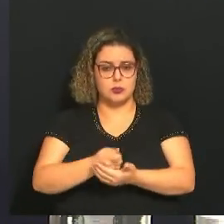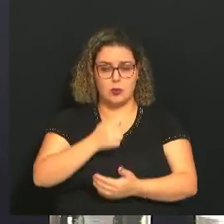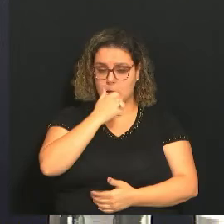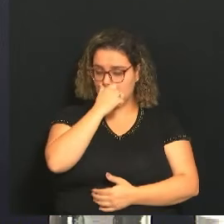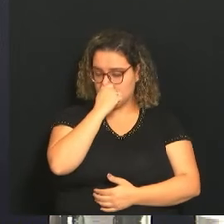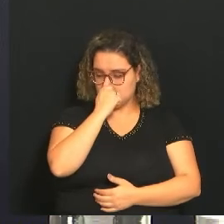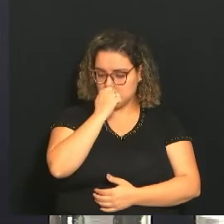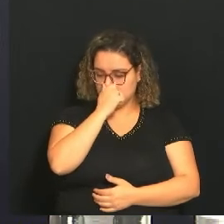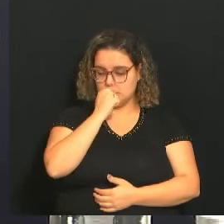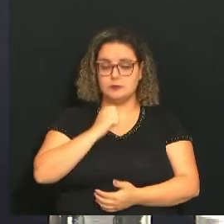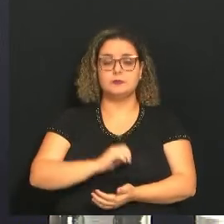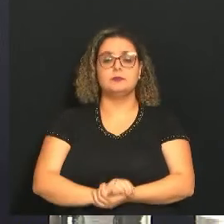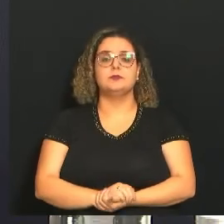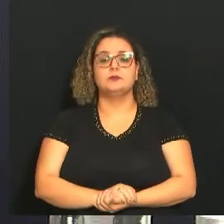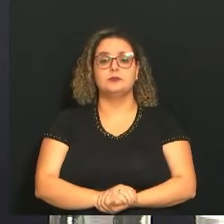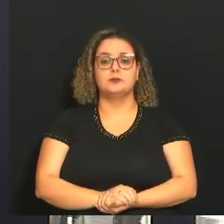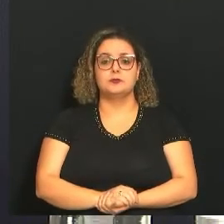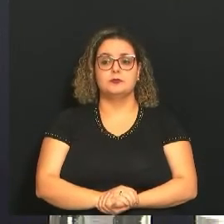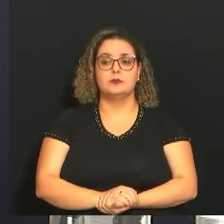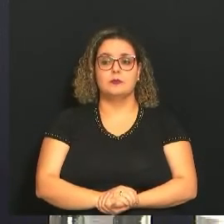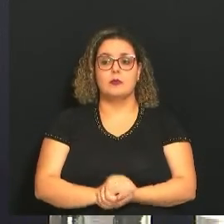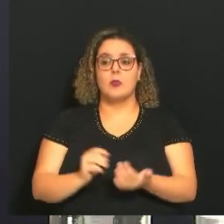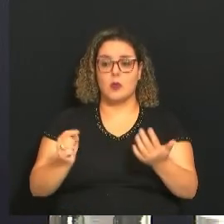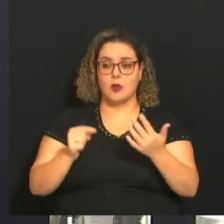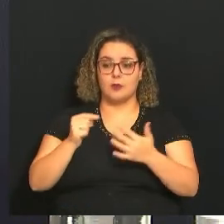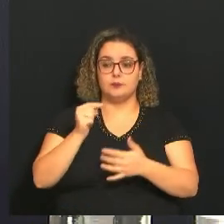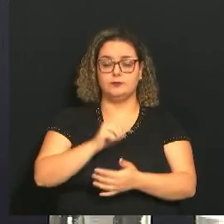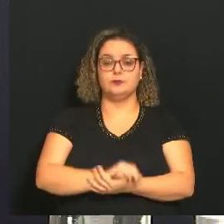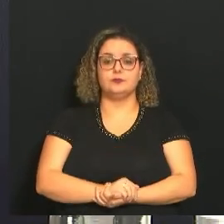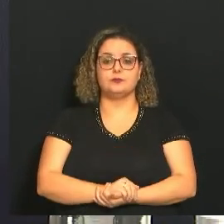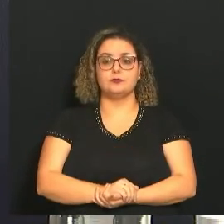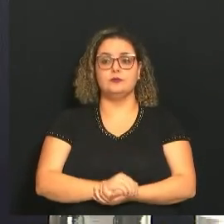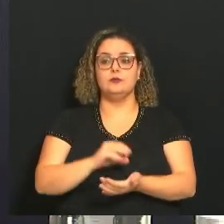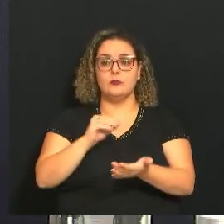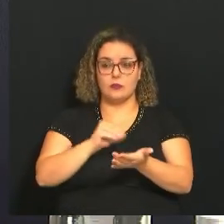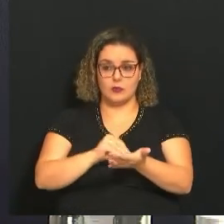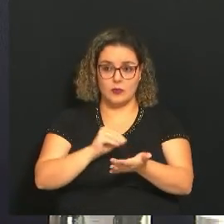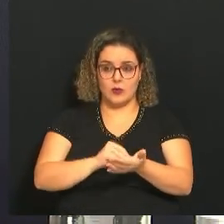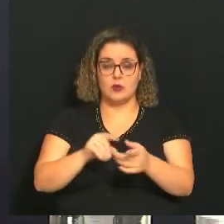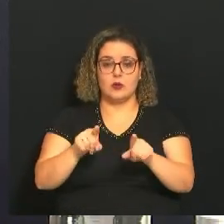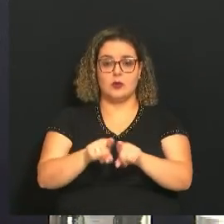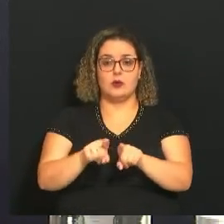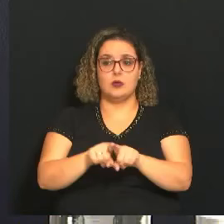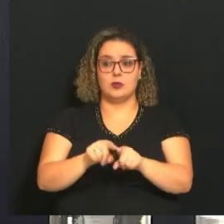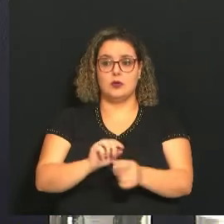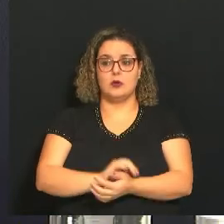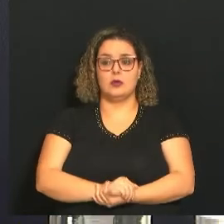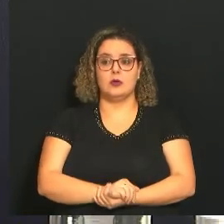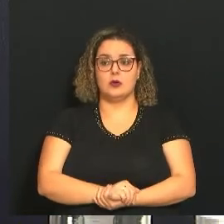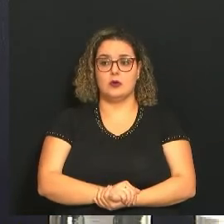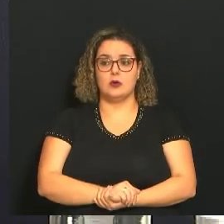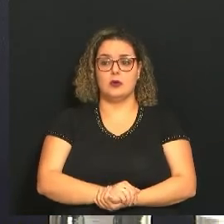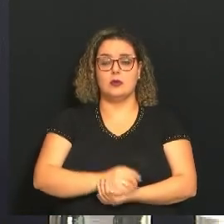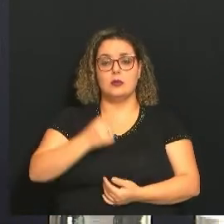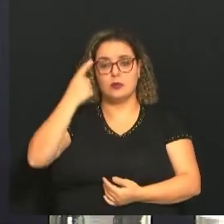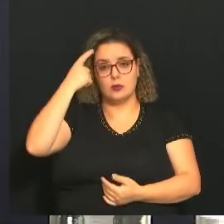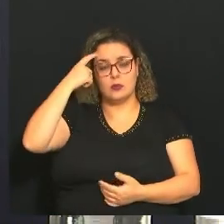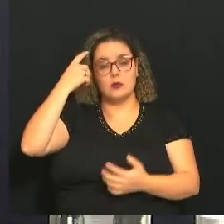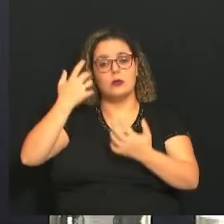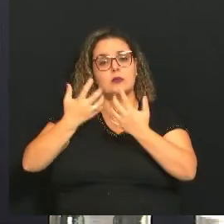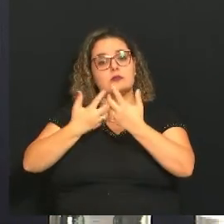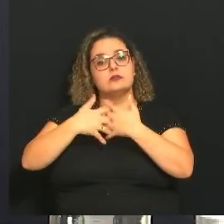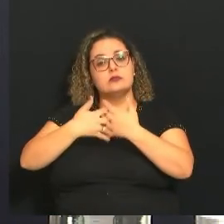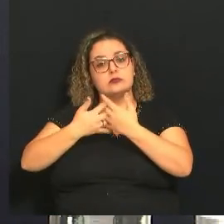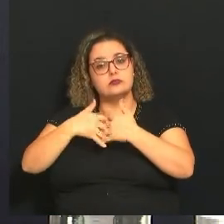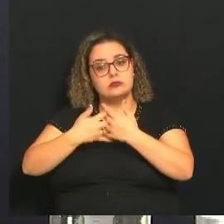tá? Esse é um ponto. E, por último, também, Pio, é a gente pensar um pouco essa